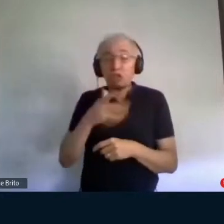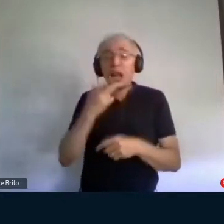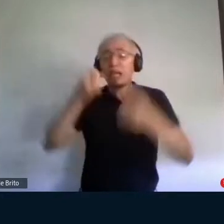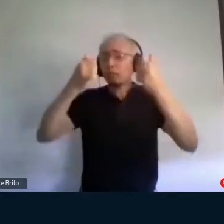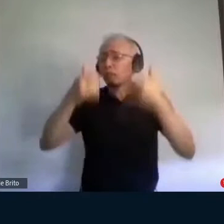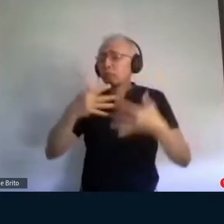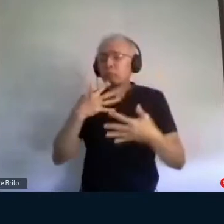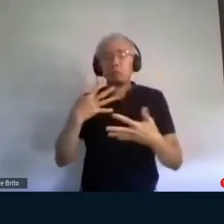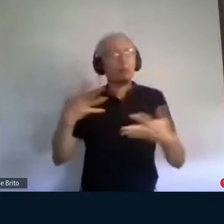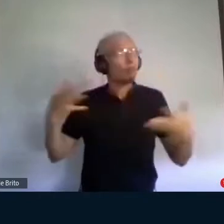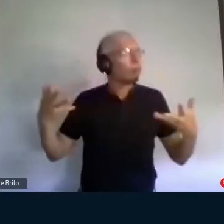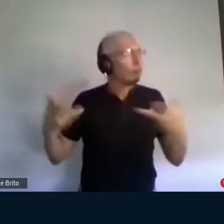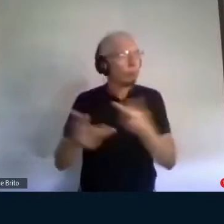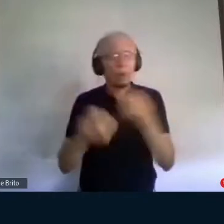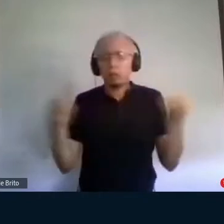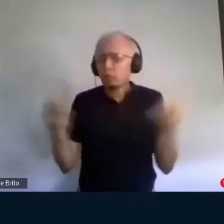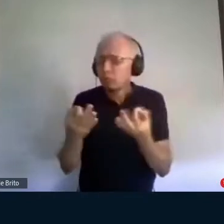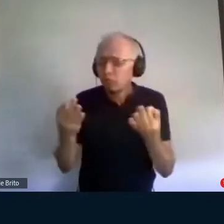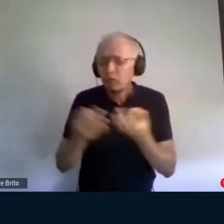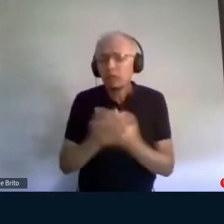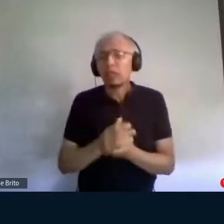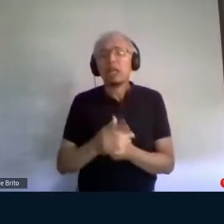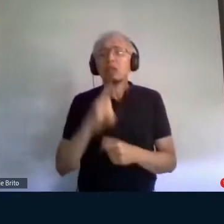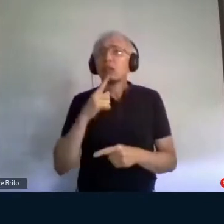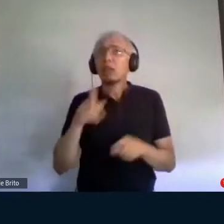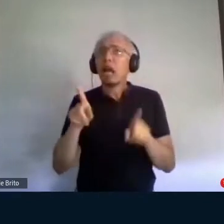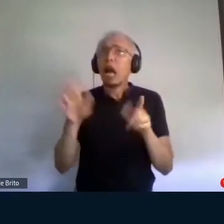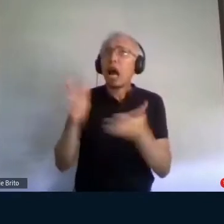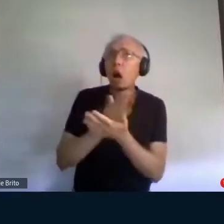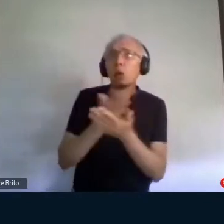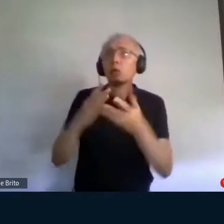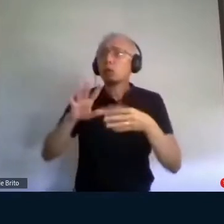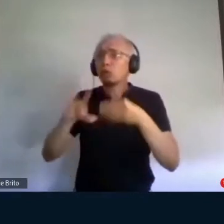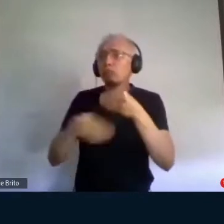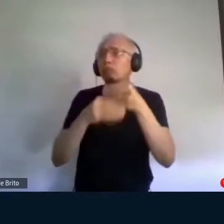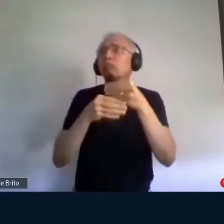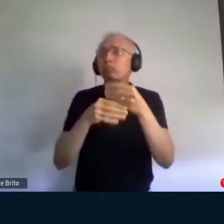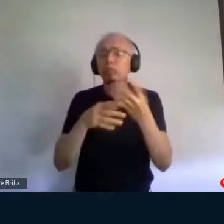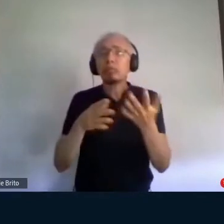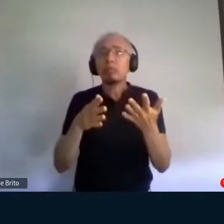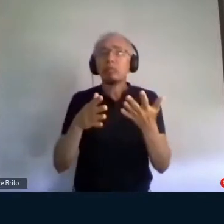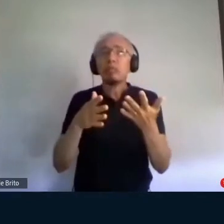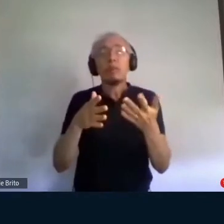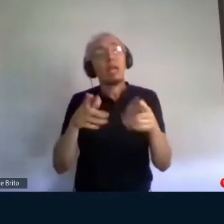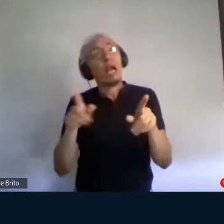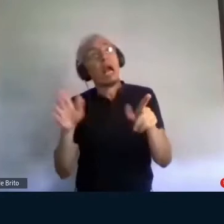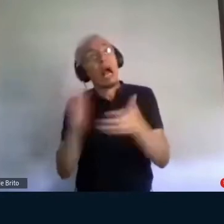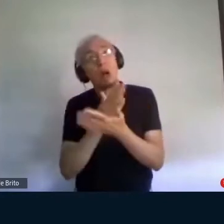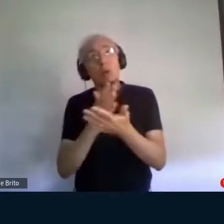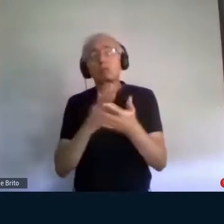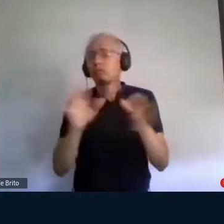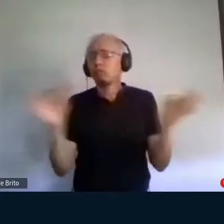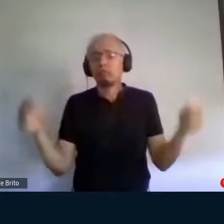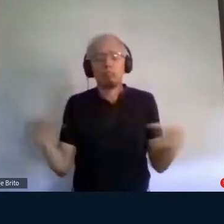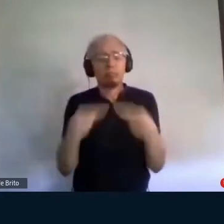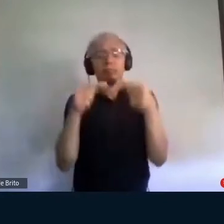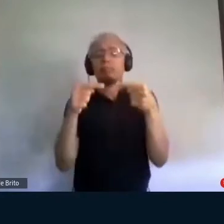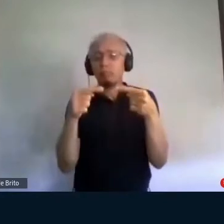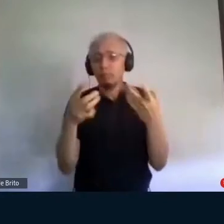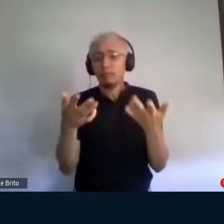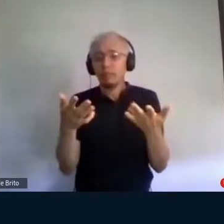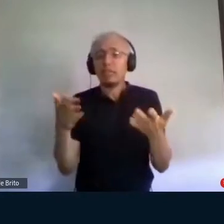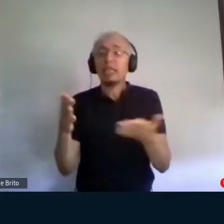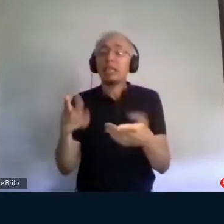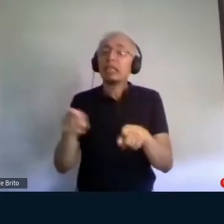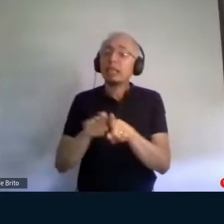vou corroborar em muitos momentos e talvez ampliar um pouco as questões que ele levantou. Além disso,